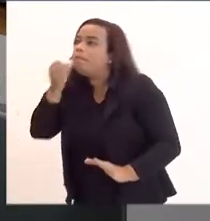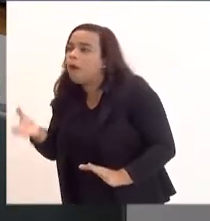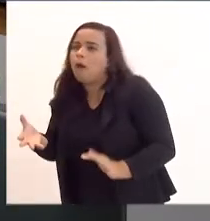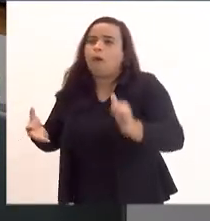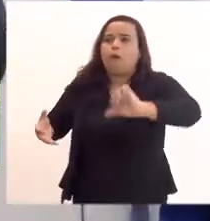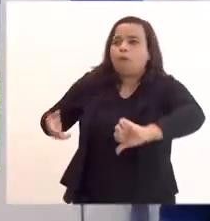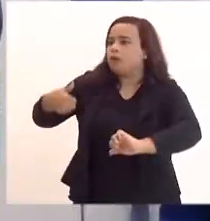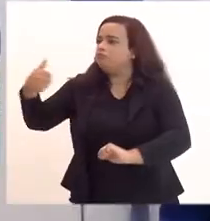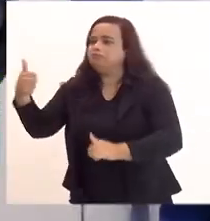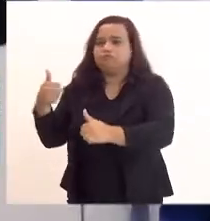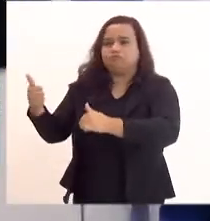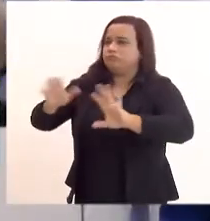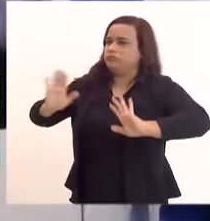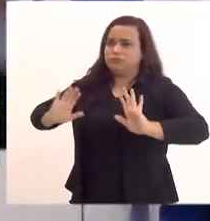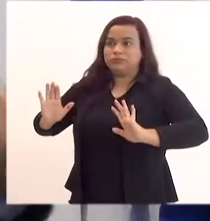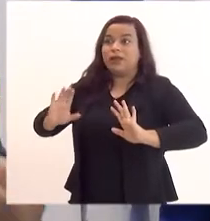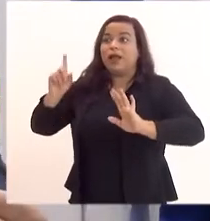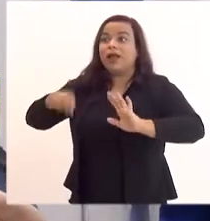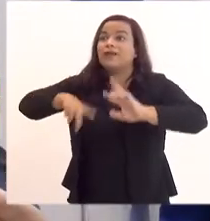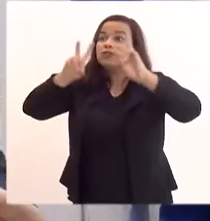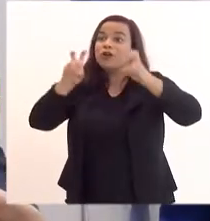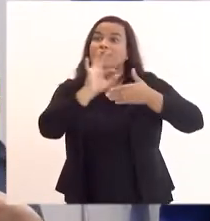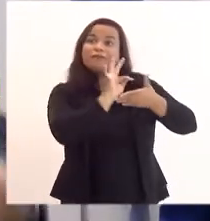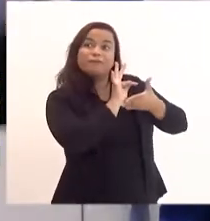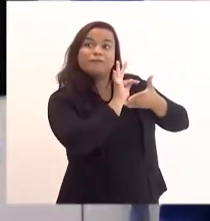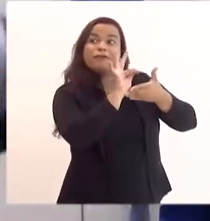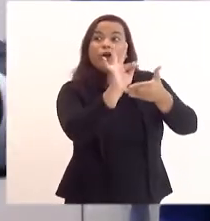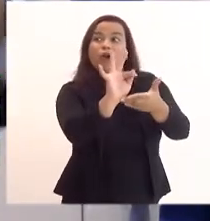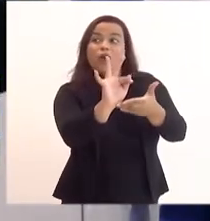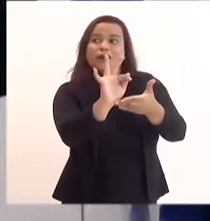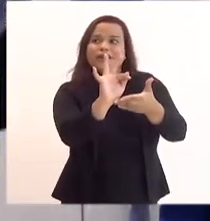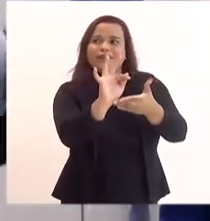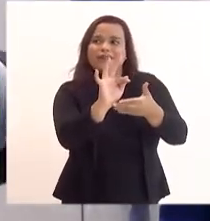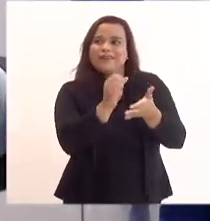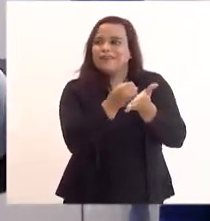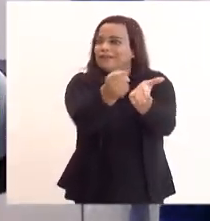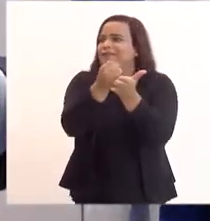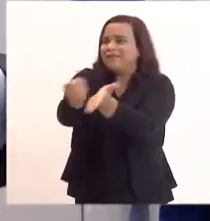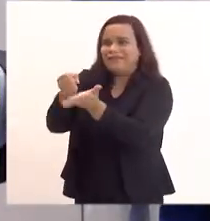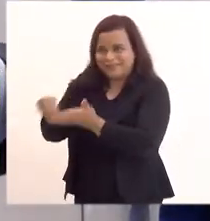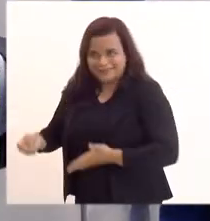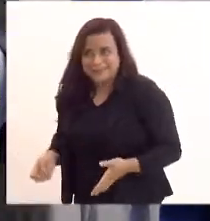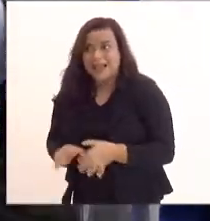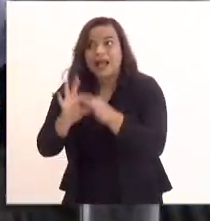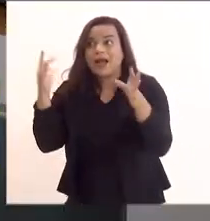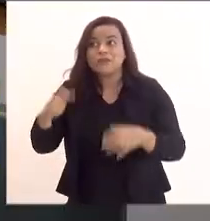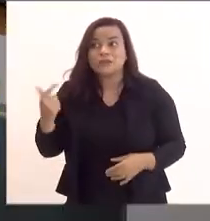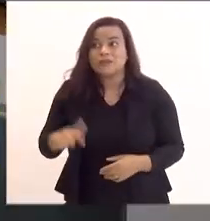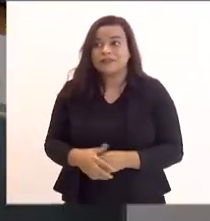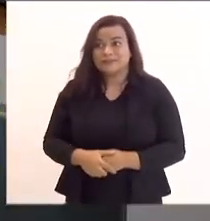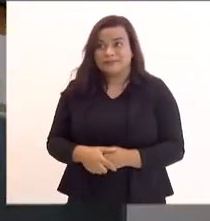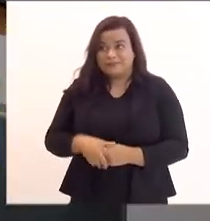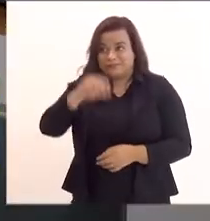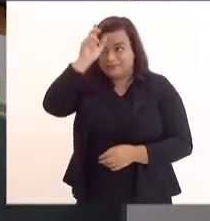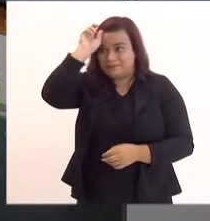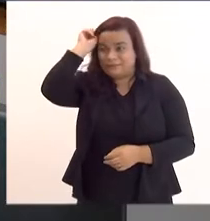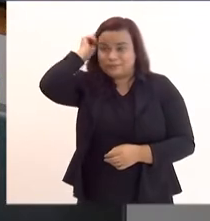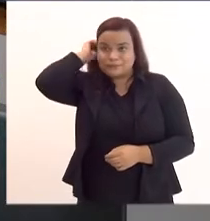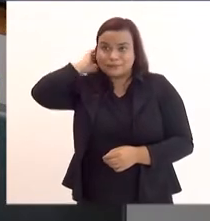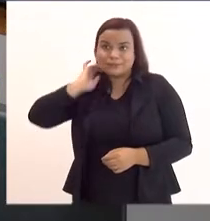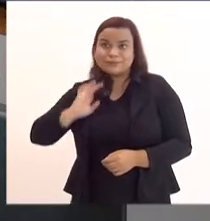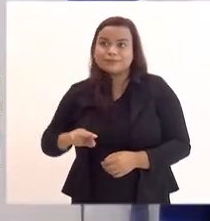E fornecimento não está sendo discutido no país. Não há autorização. Me dá uma parte, deputado. Para se